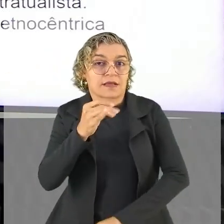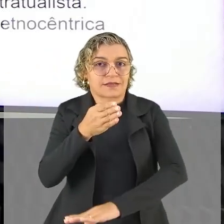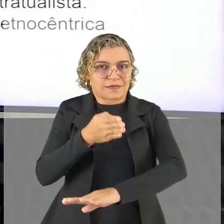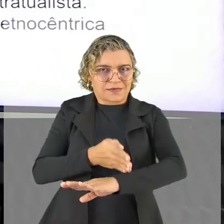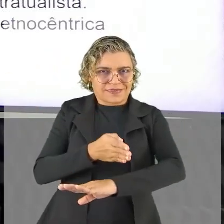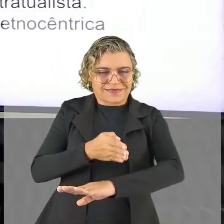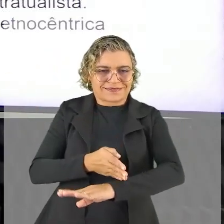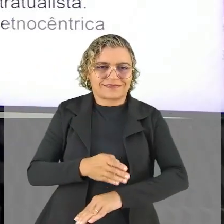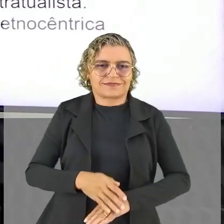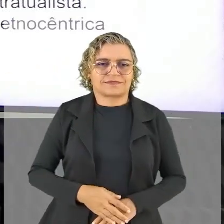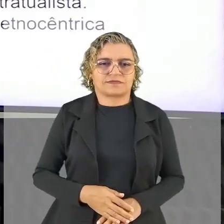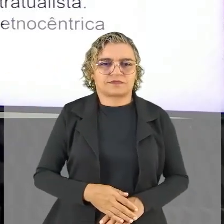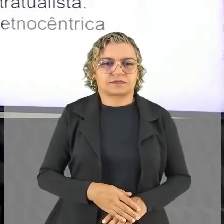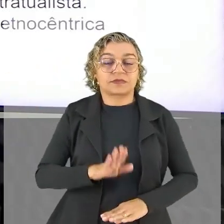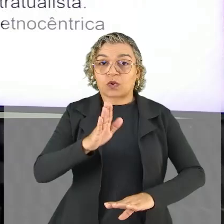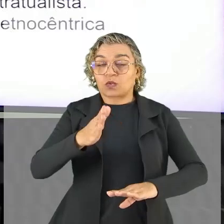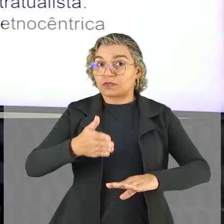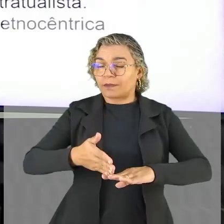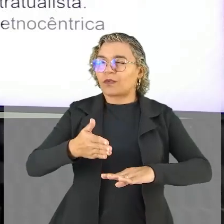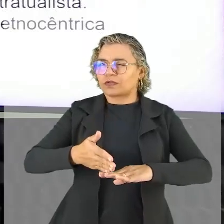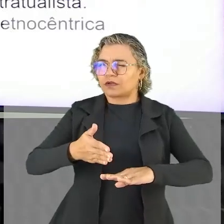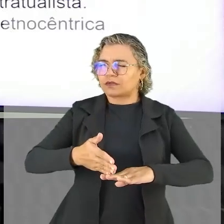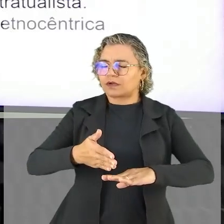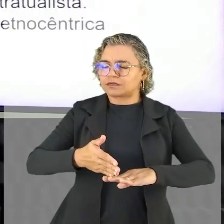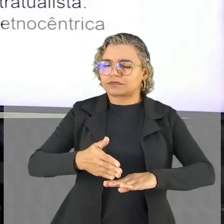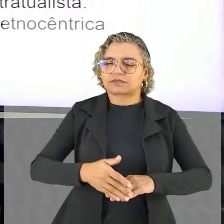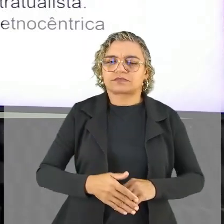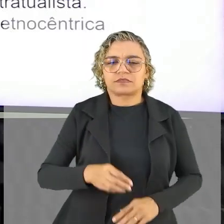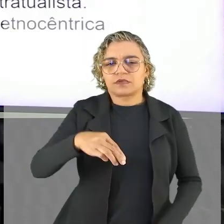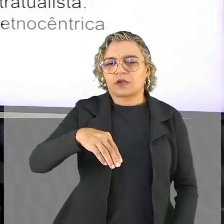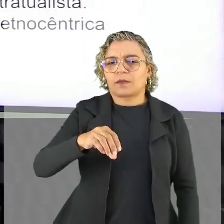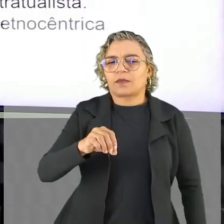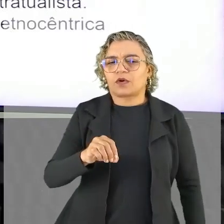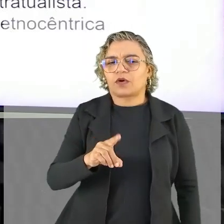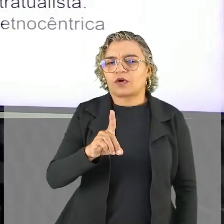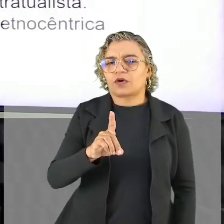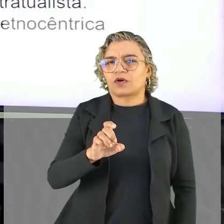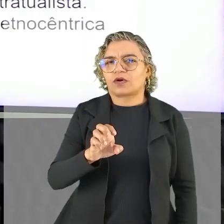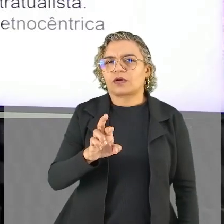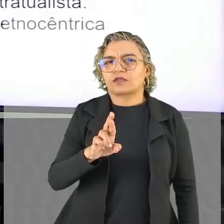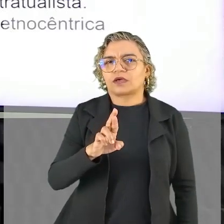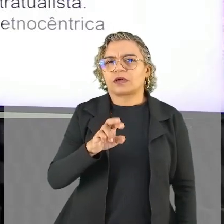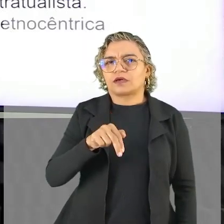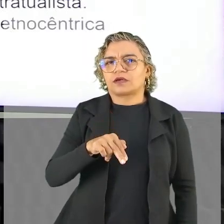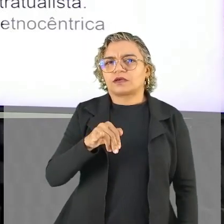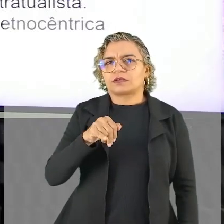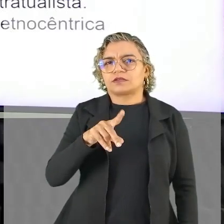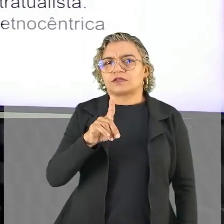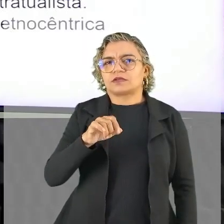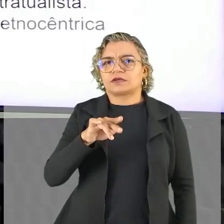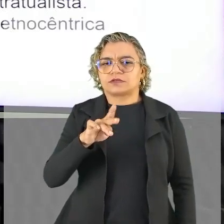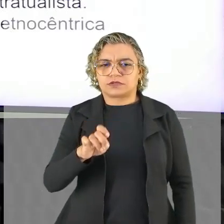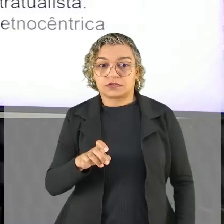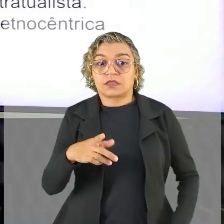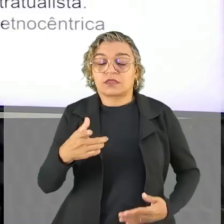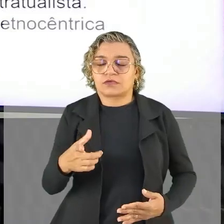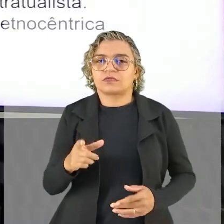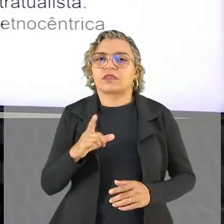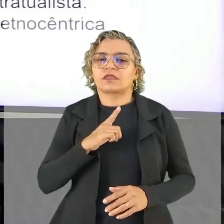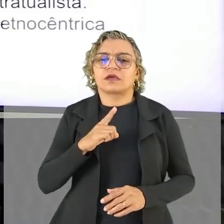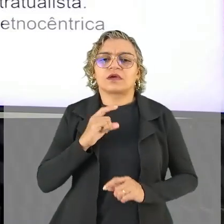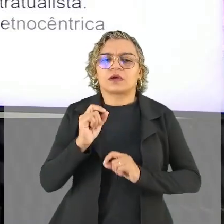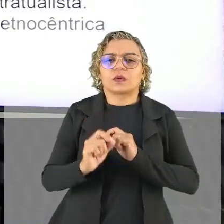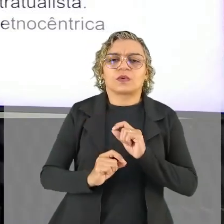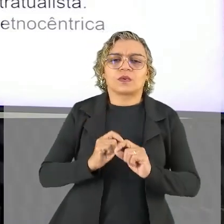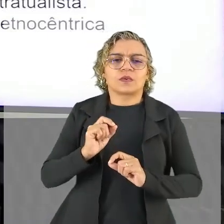questão. Os textos abordam um questionamento da construção da modernidade que defende um modelo. Que modelo esse que